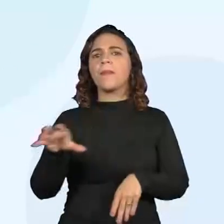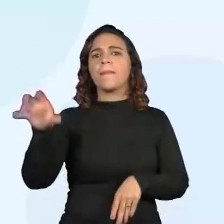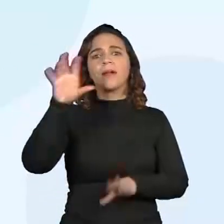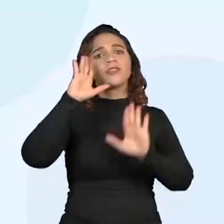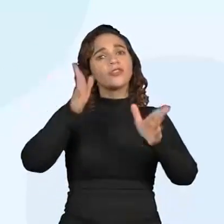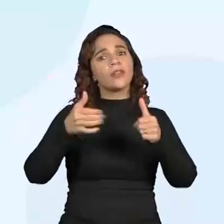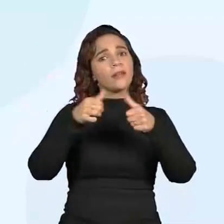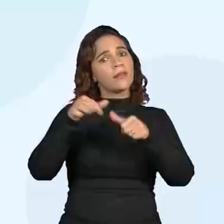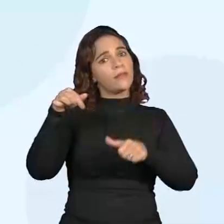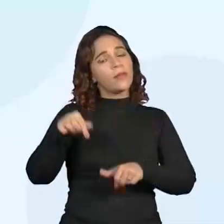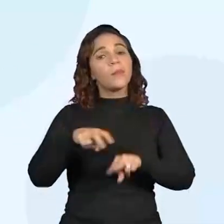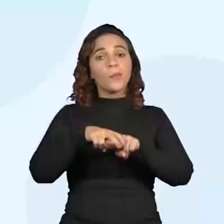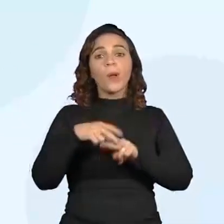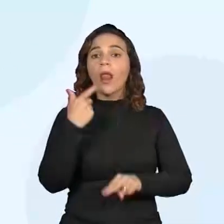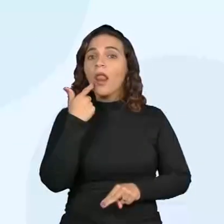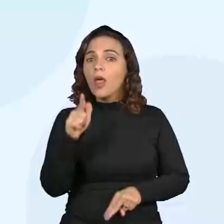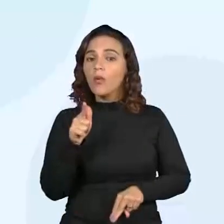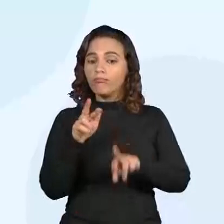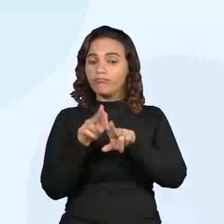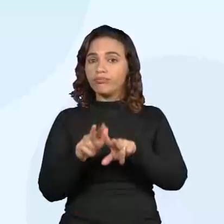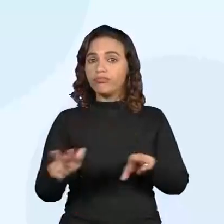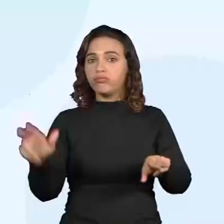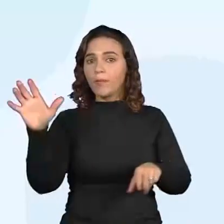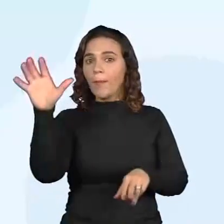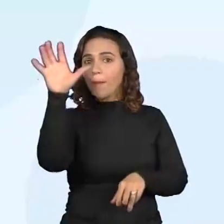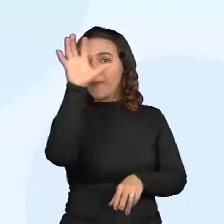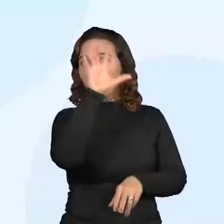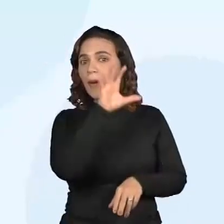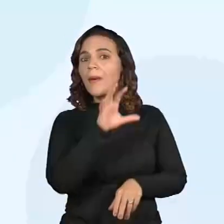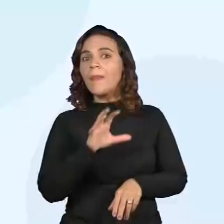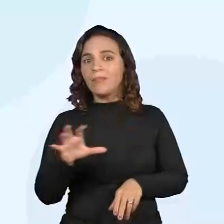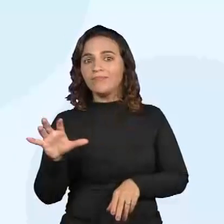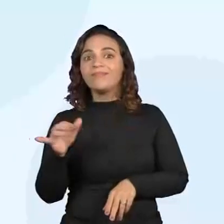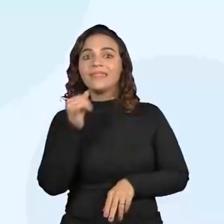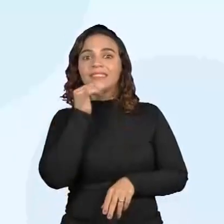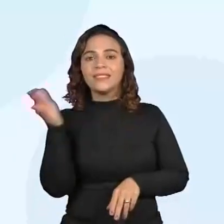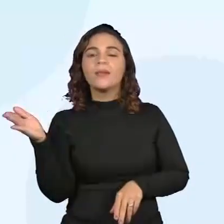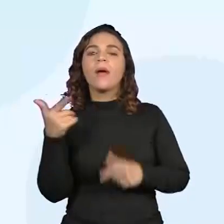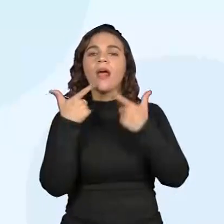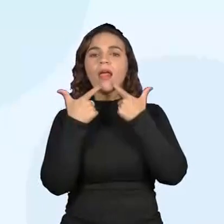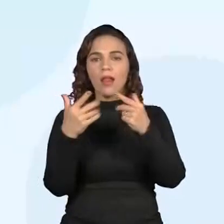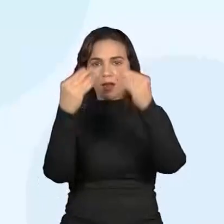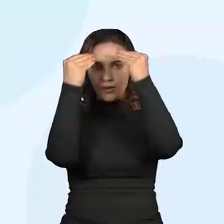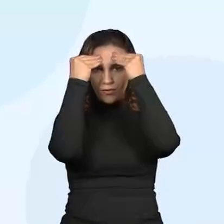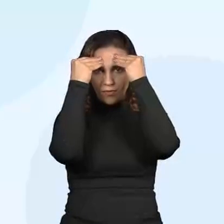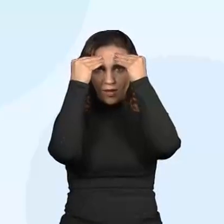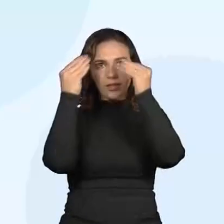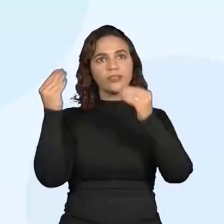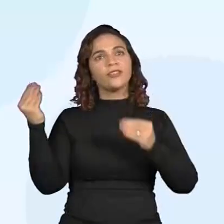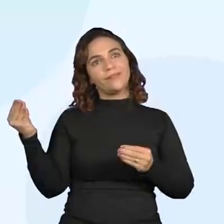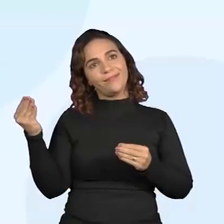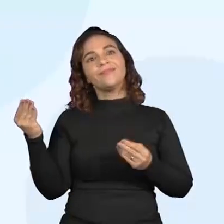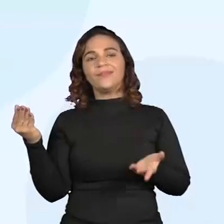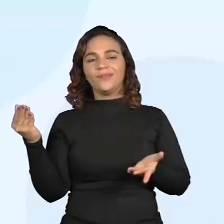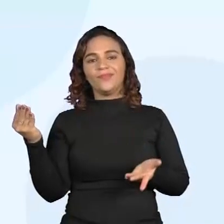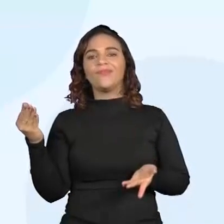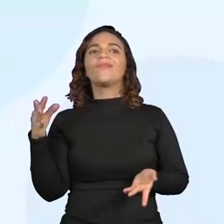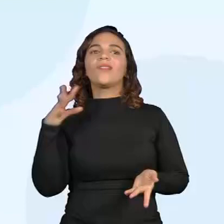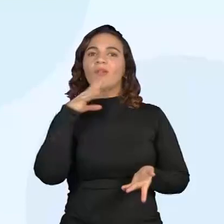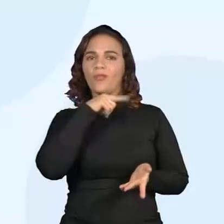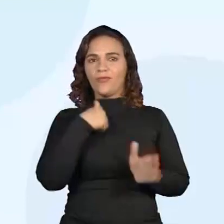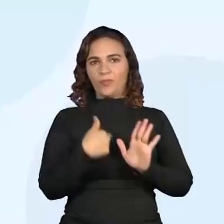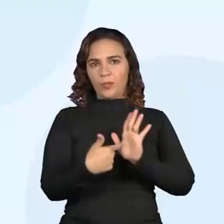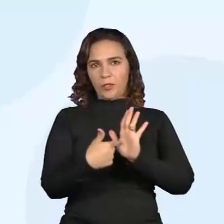eram várias as línguas faladas em diferentes aldeias. Aqui é um exemplo da linguagem, que logicamente eu vou mostrar num mapinha